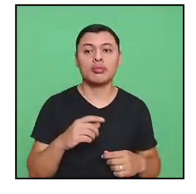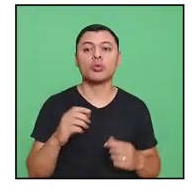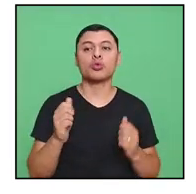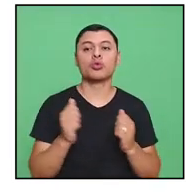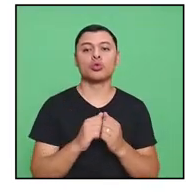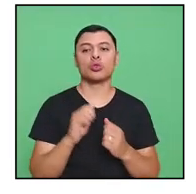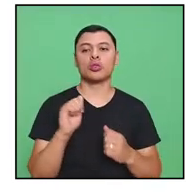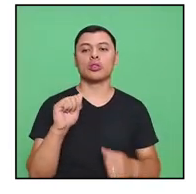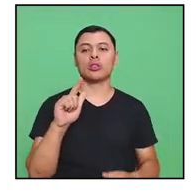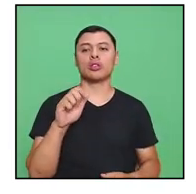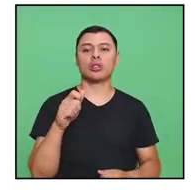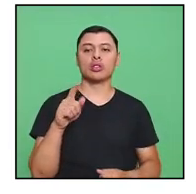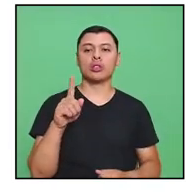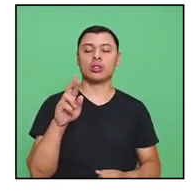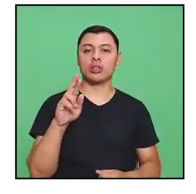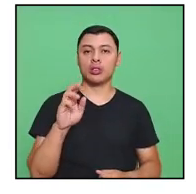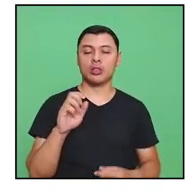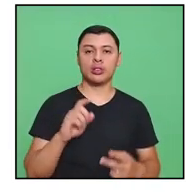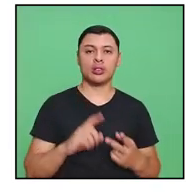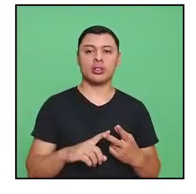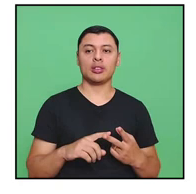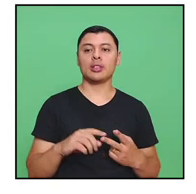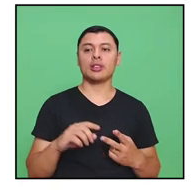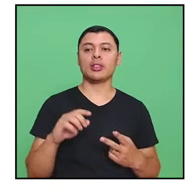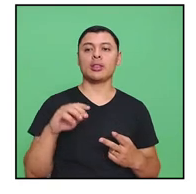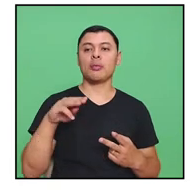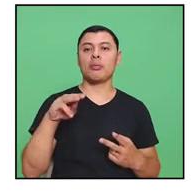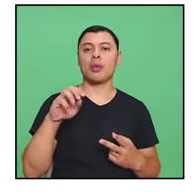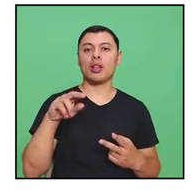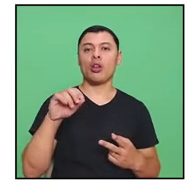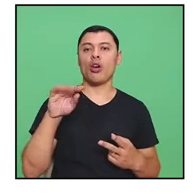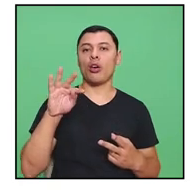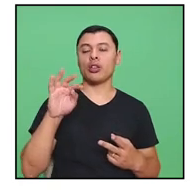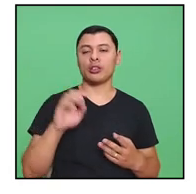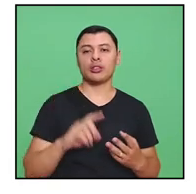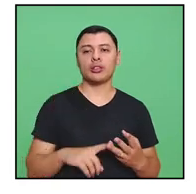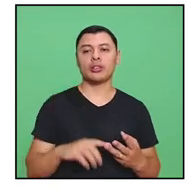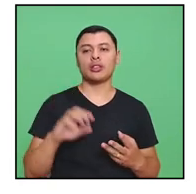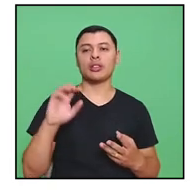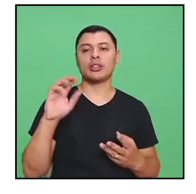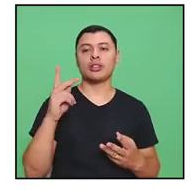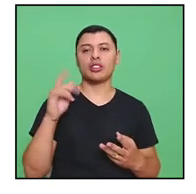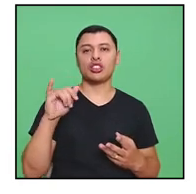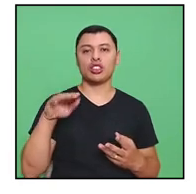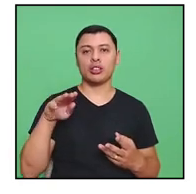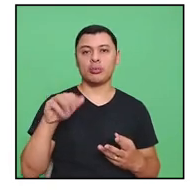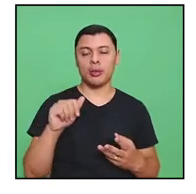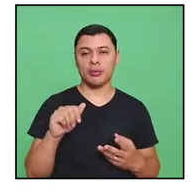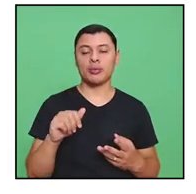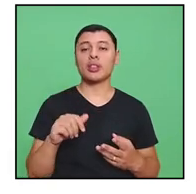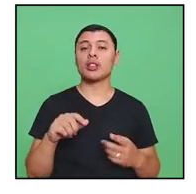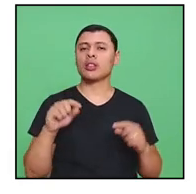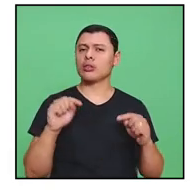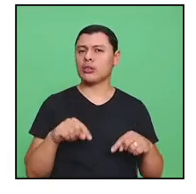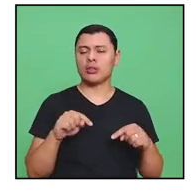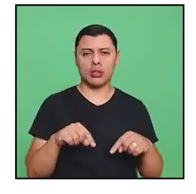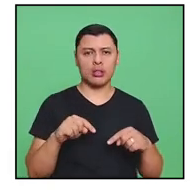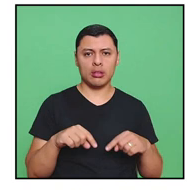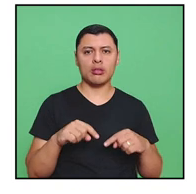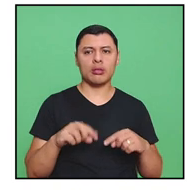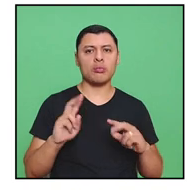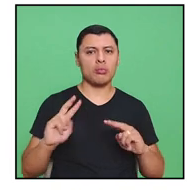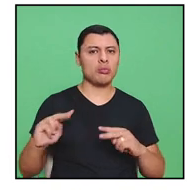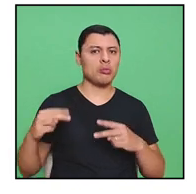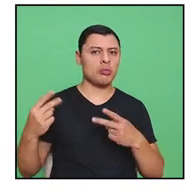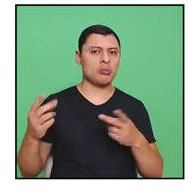Rangel, o Gabriel Menotti e o Shima. Então, tudo nesse canal aqui também. Então, os links já estão aí no